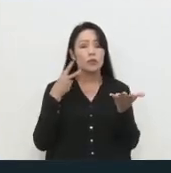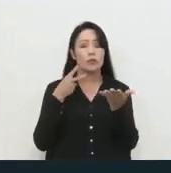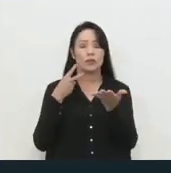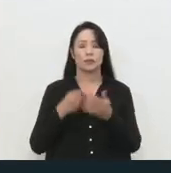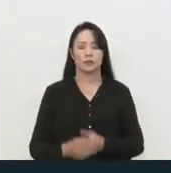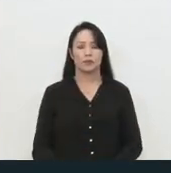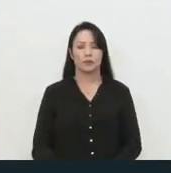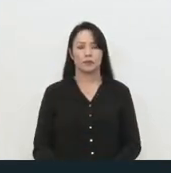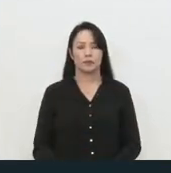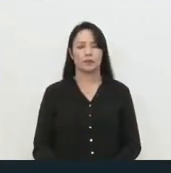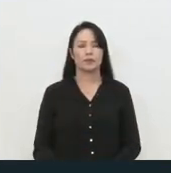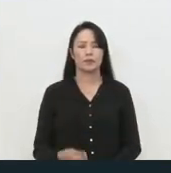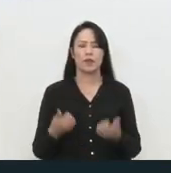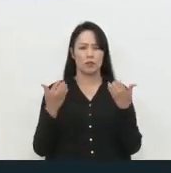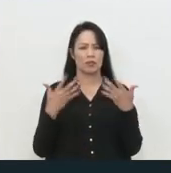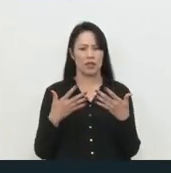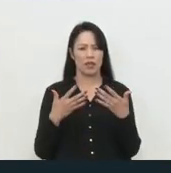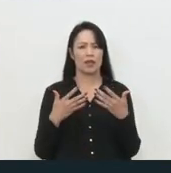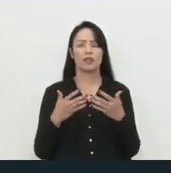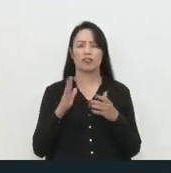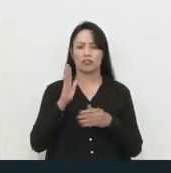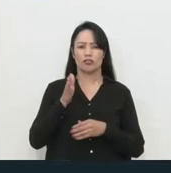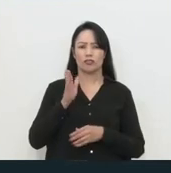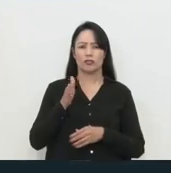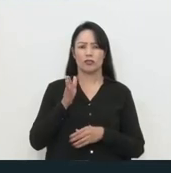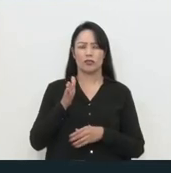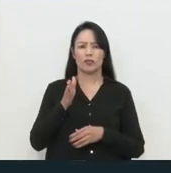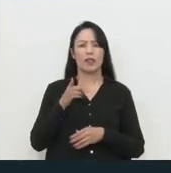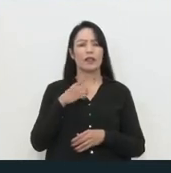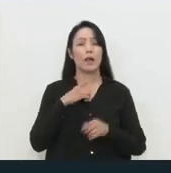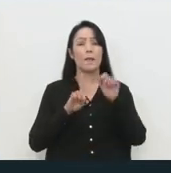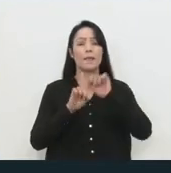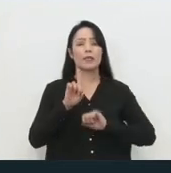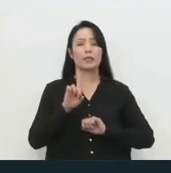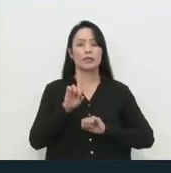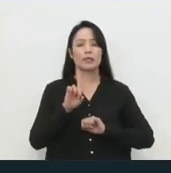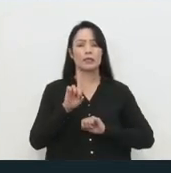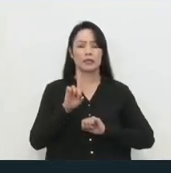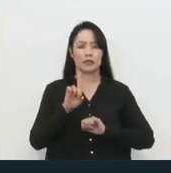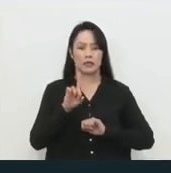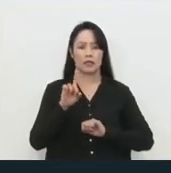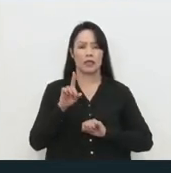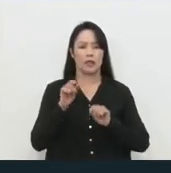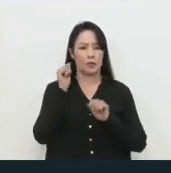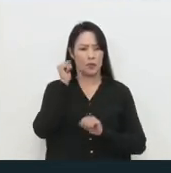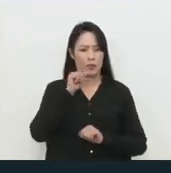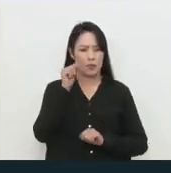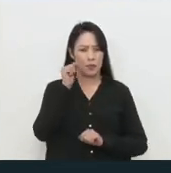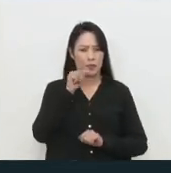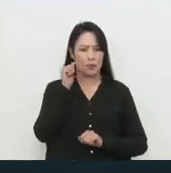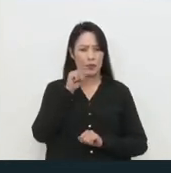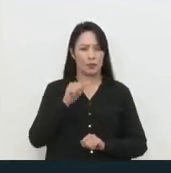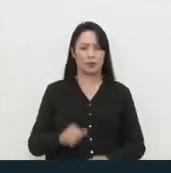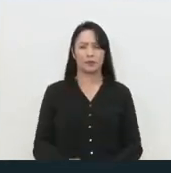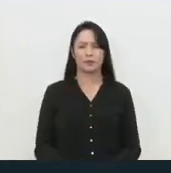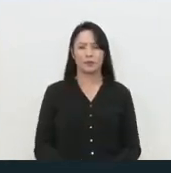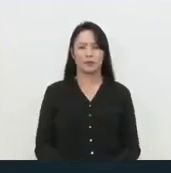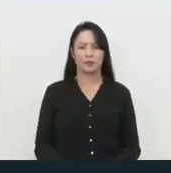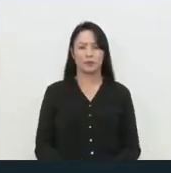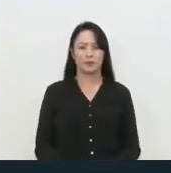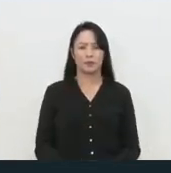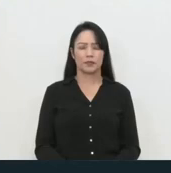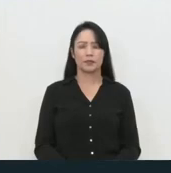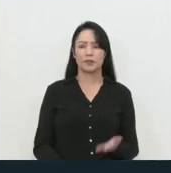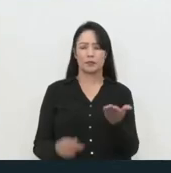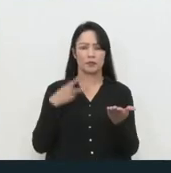eu falei no porque eles expediente referente a esse mês mês das mulheres foi falado aqui pelo